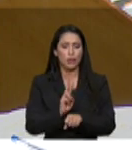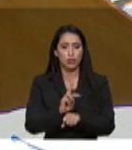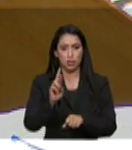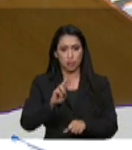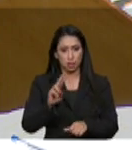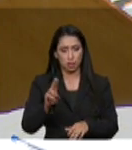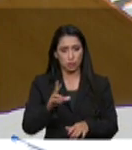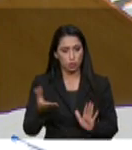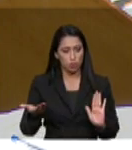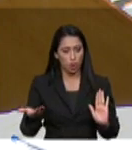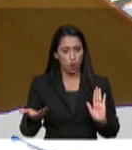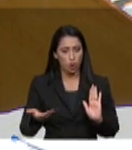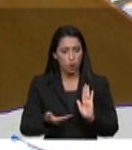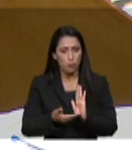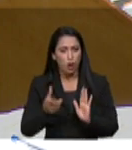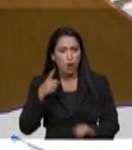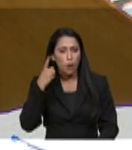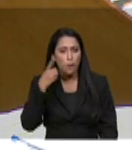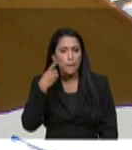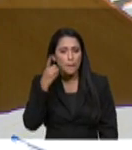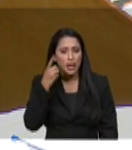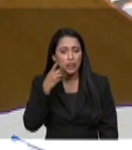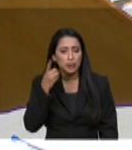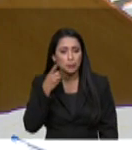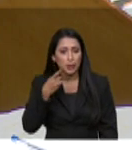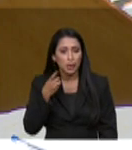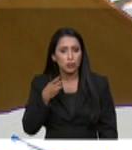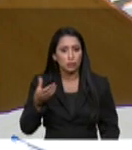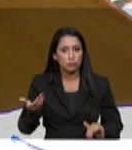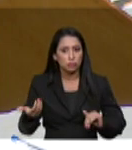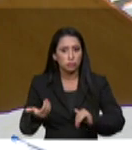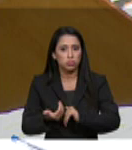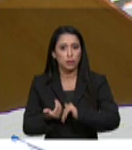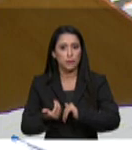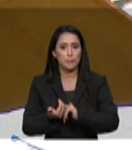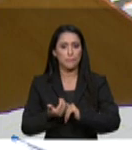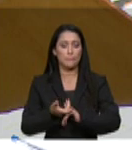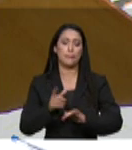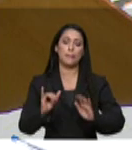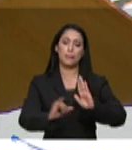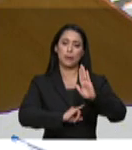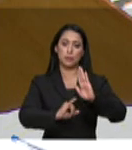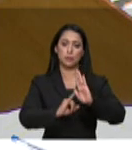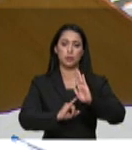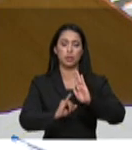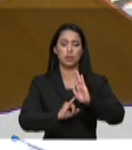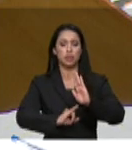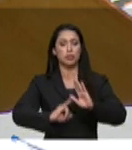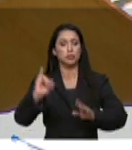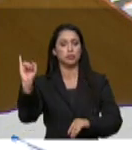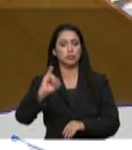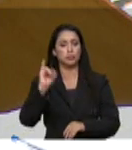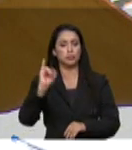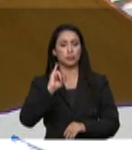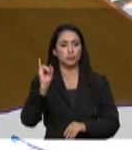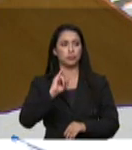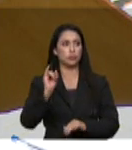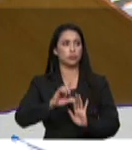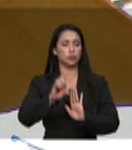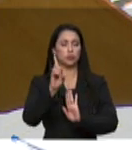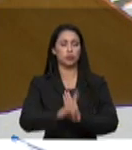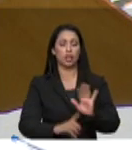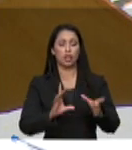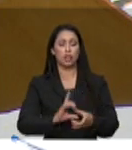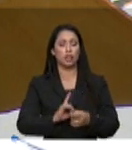não só a função parlamentar Senão também o próprio Parlamento como instituição essencial e imprescindível do Estado democrático de